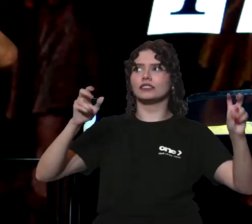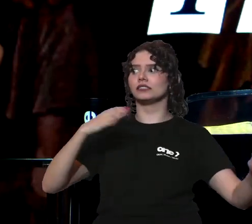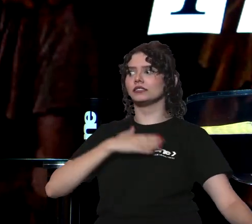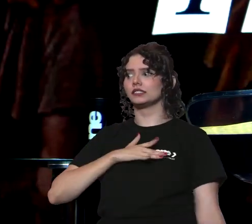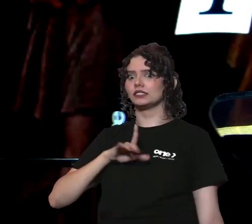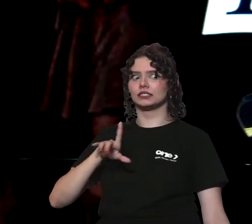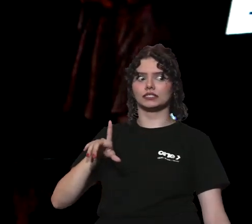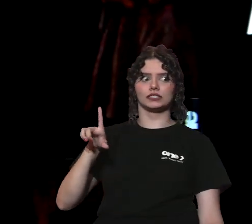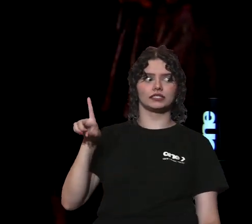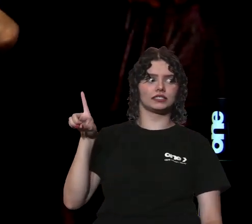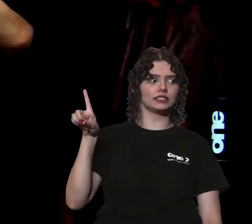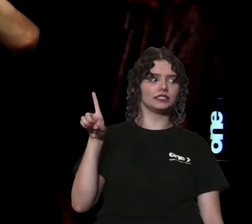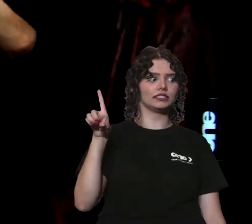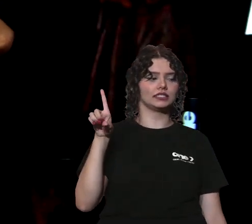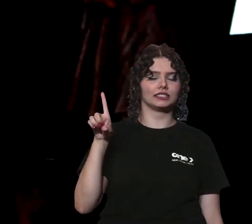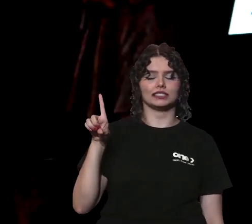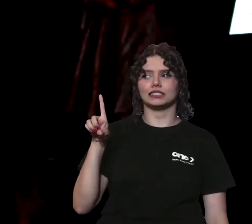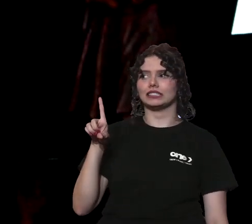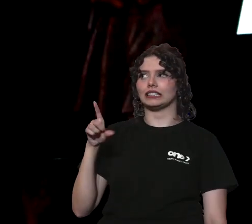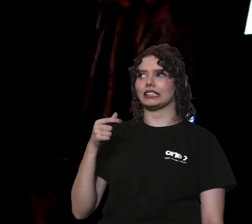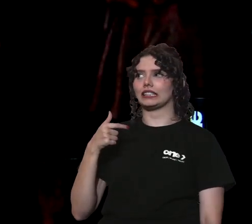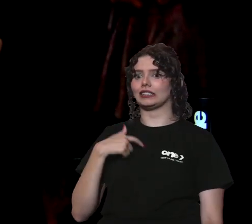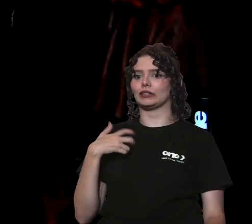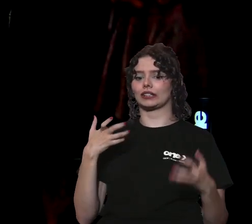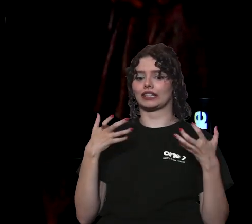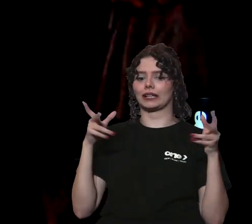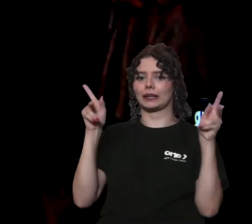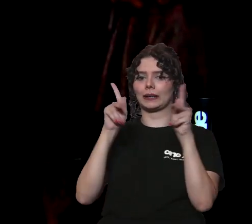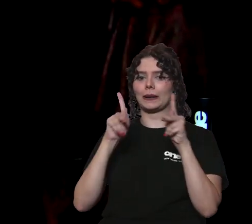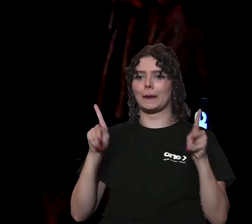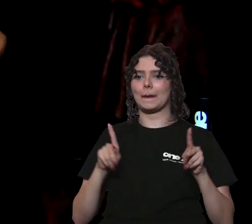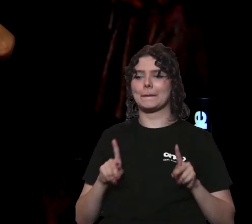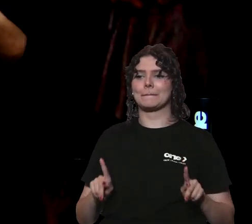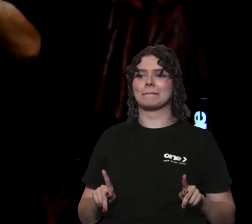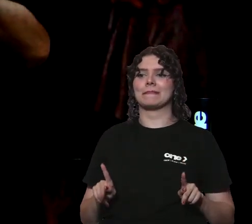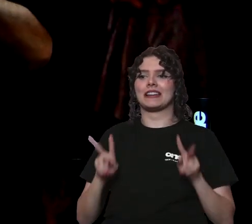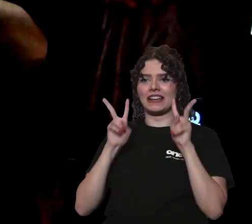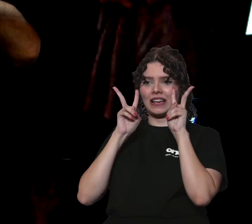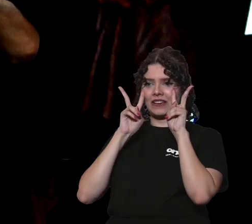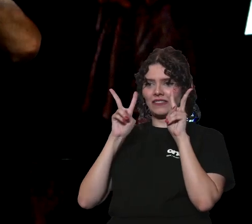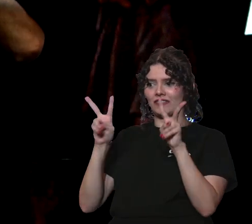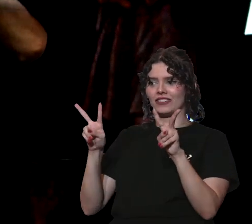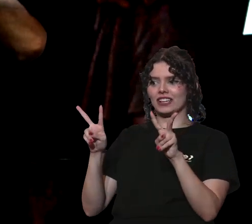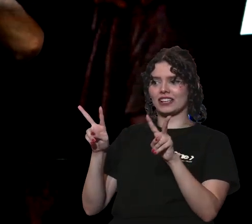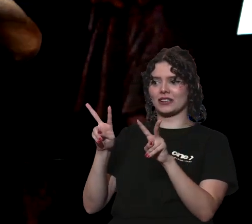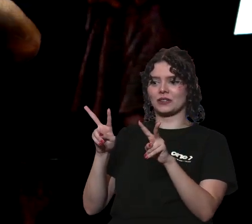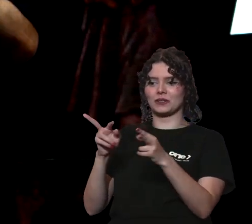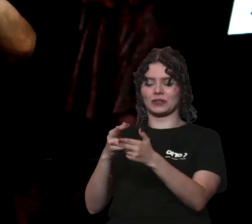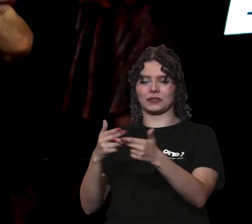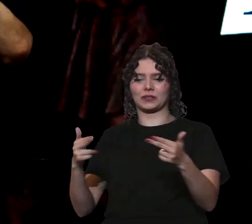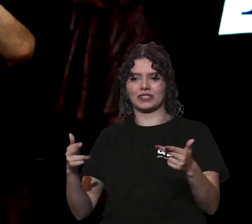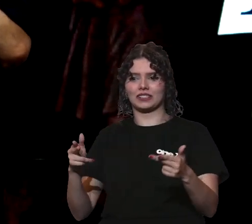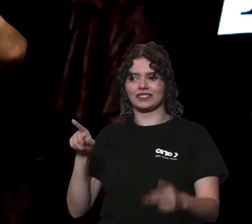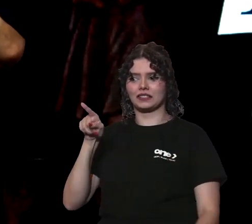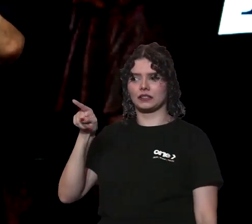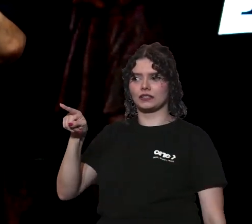meu Deus, eu vim aqui para ter paz, para ver as capivaras, e ter essa louca aí.